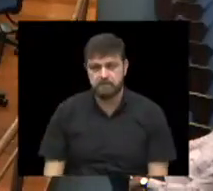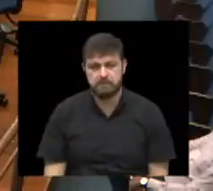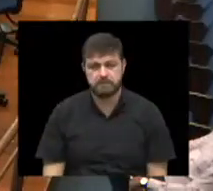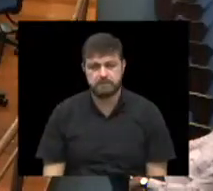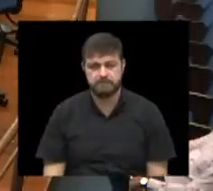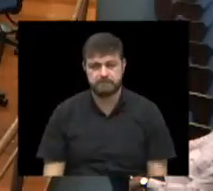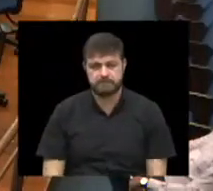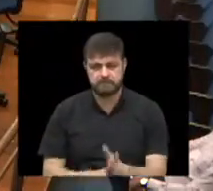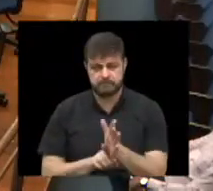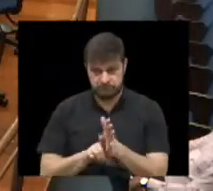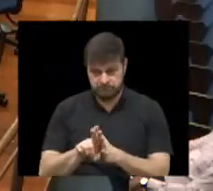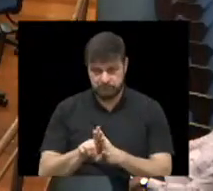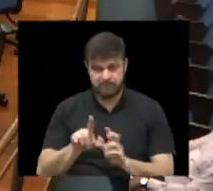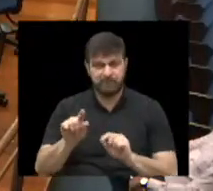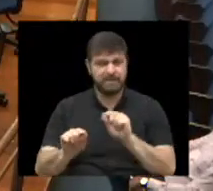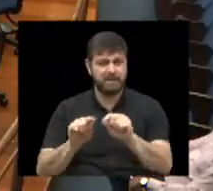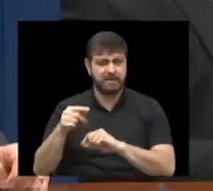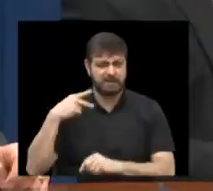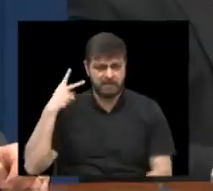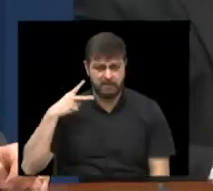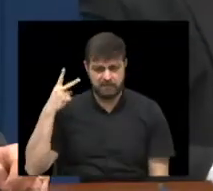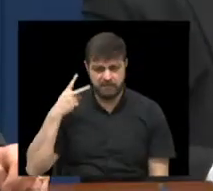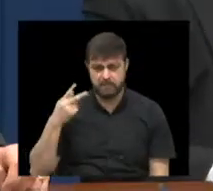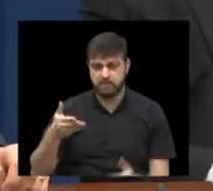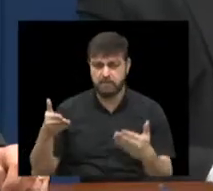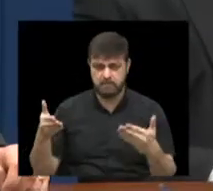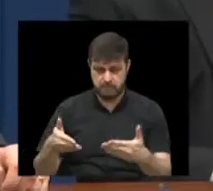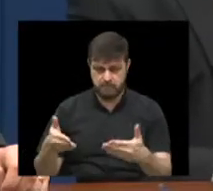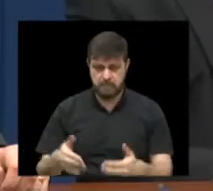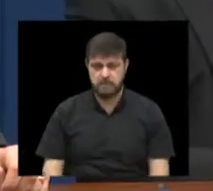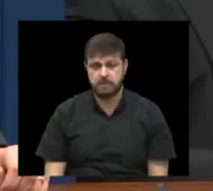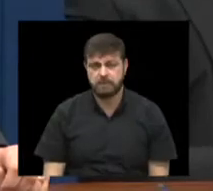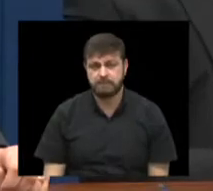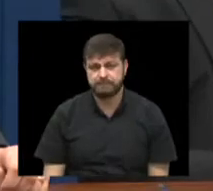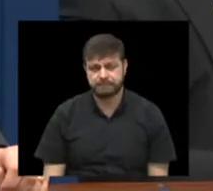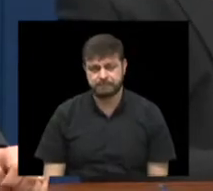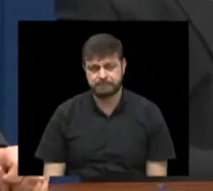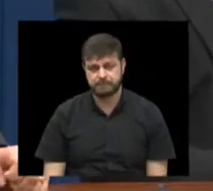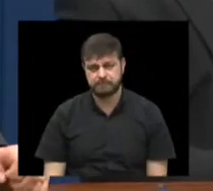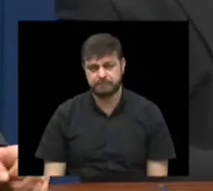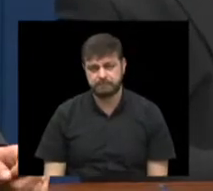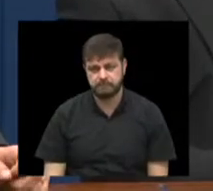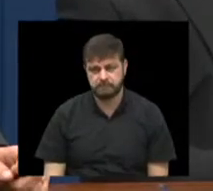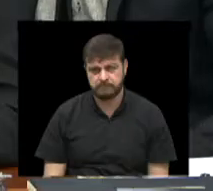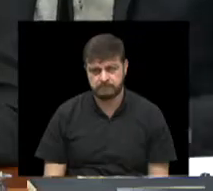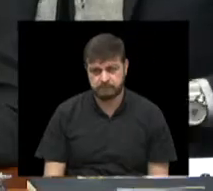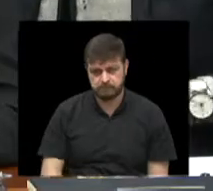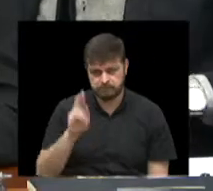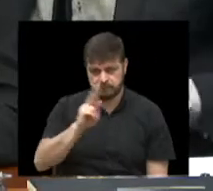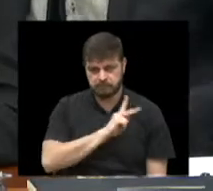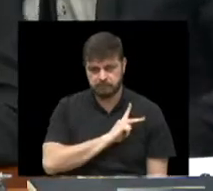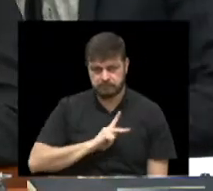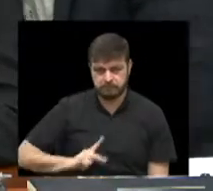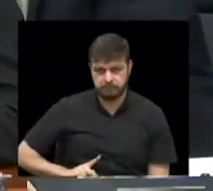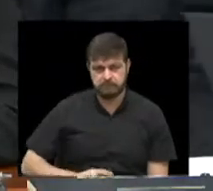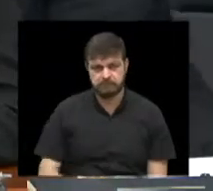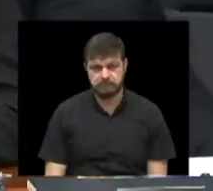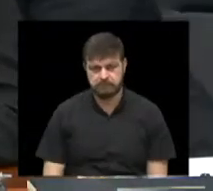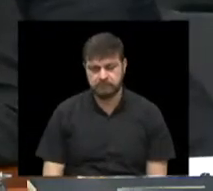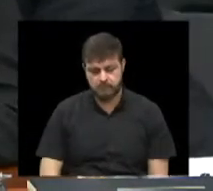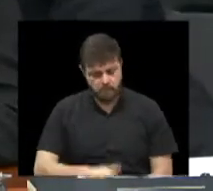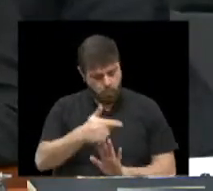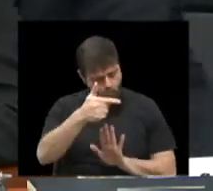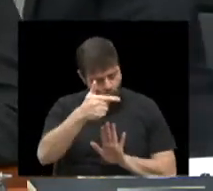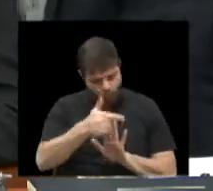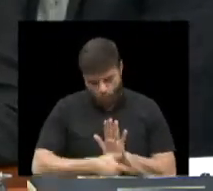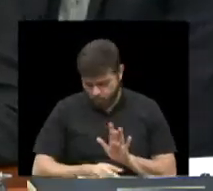Marcelo Silva. Eu consulto o vereador Felipe Marquesi se existe mais vereadores inscritos. Senhor presidente Rafa Zimbaldi, não